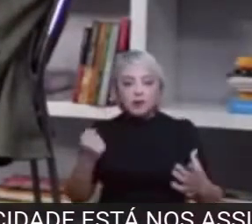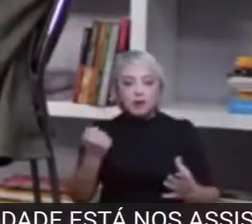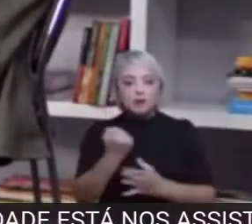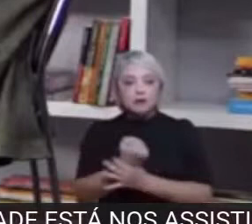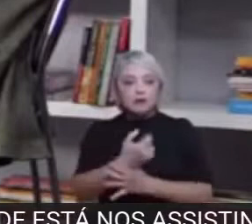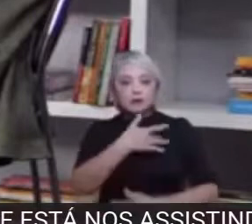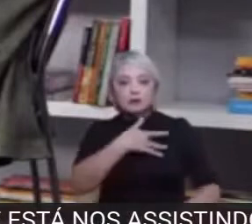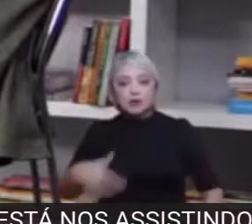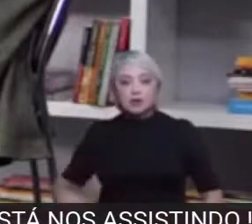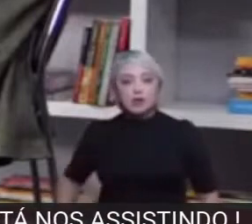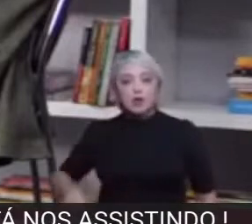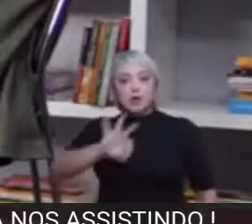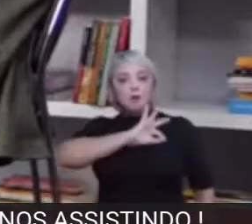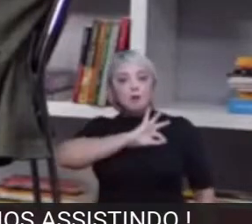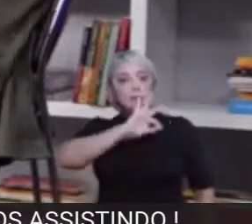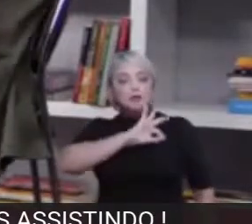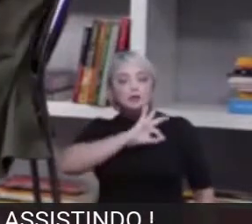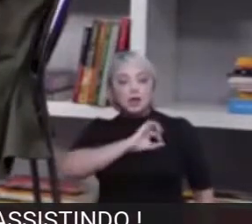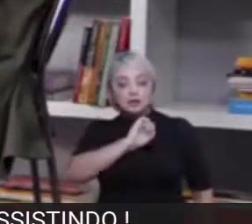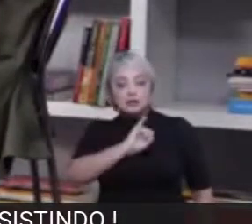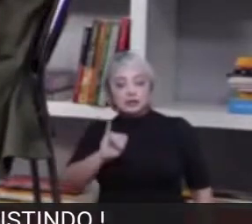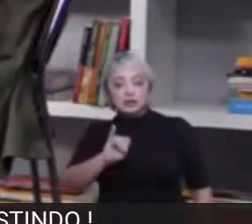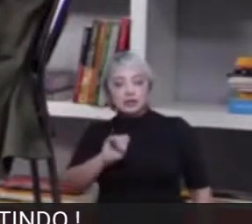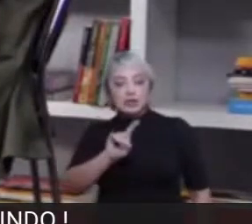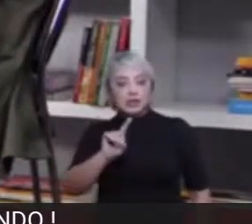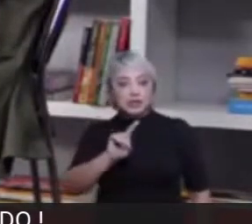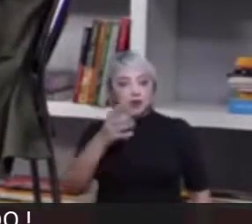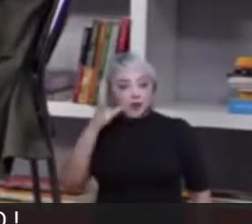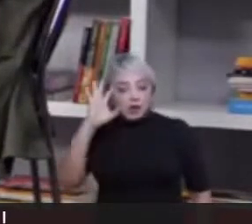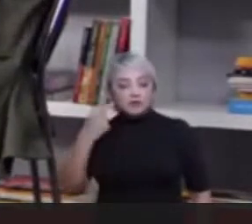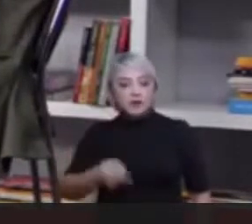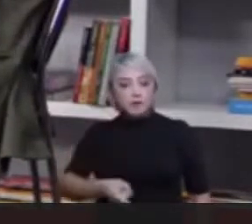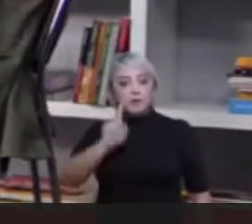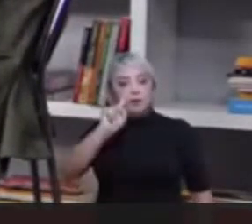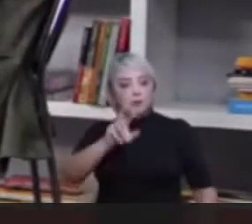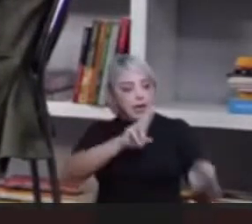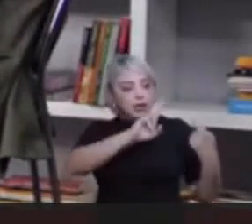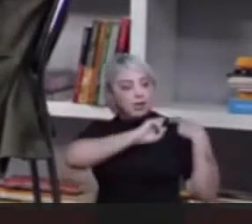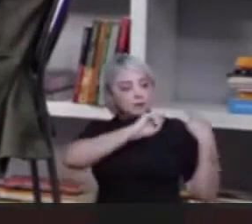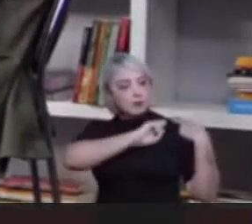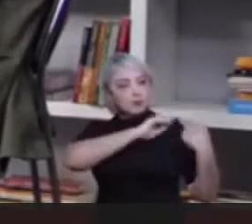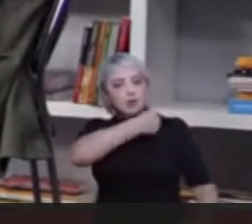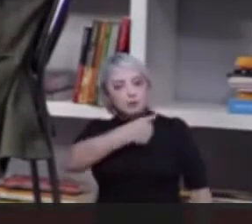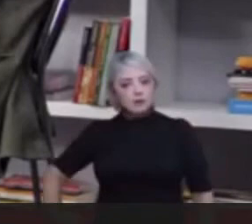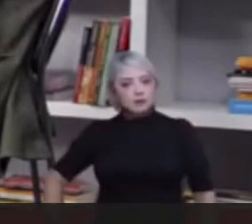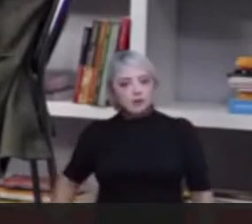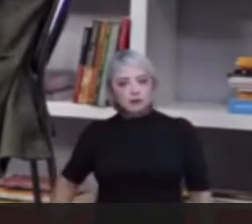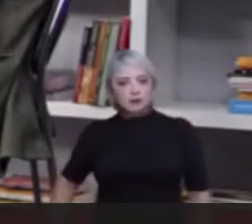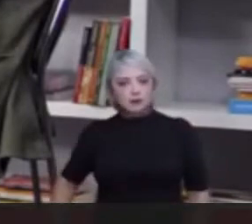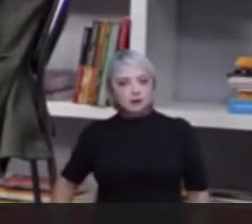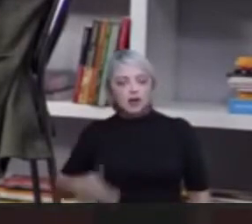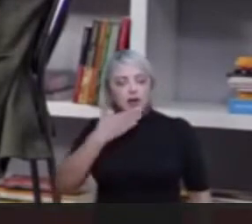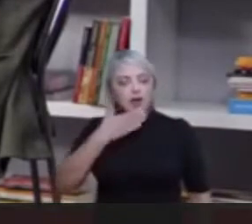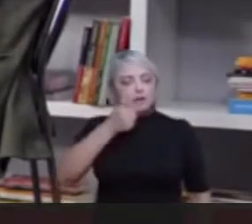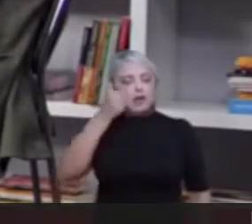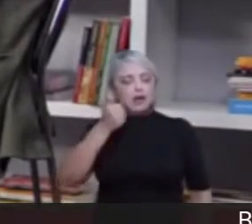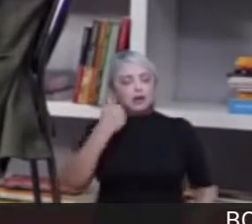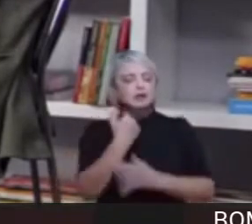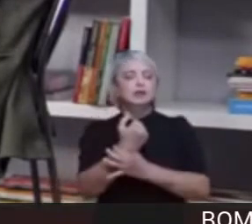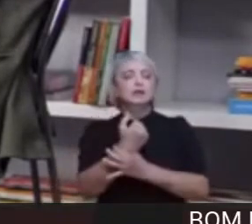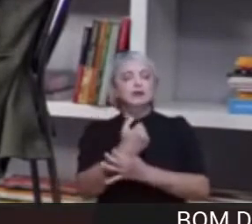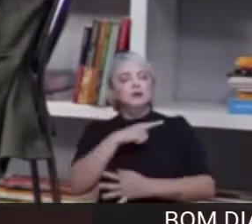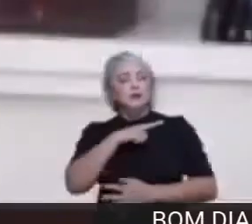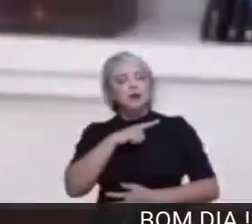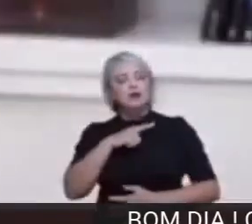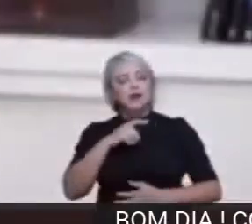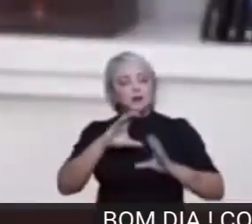policial se você não resolver primeiro o papel do Estado. A melhor segurança que a gente pode dar numa